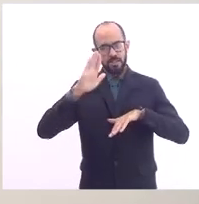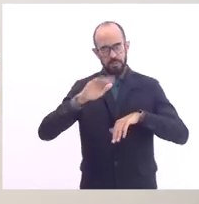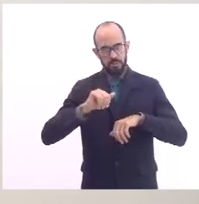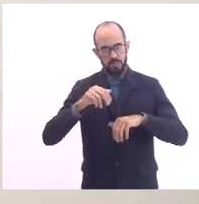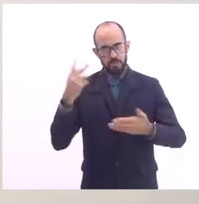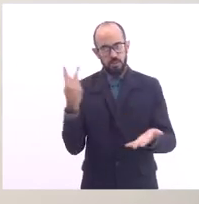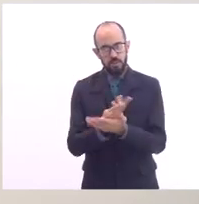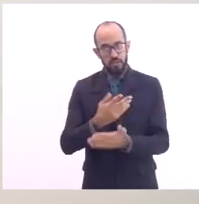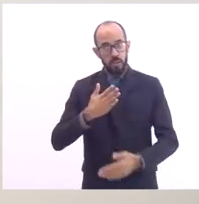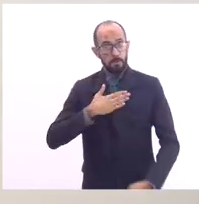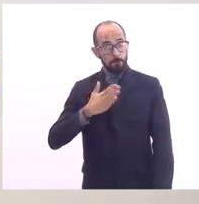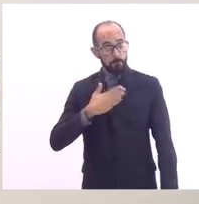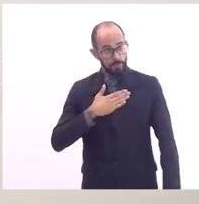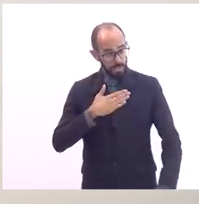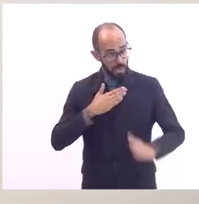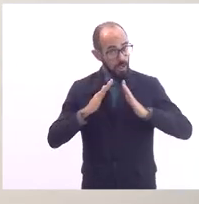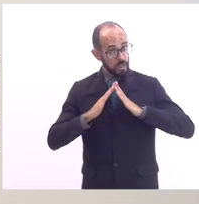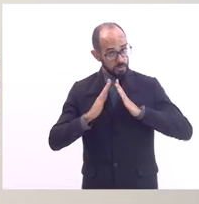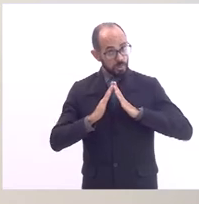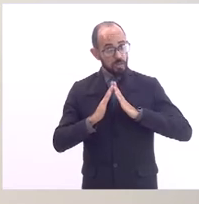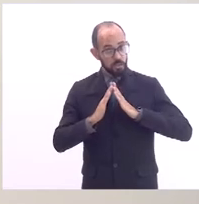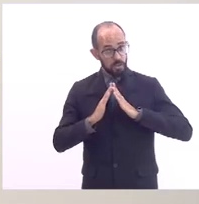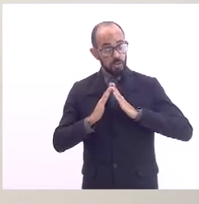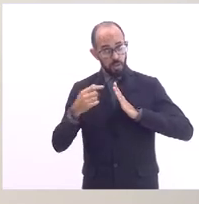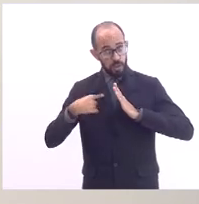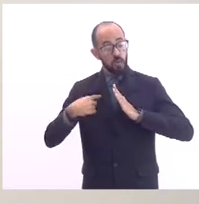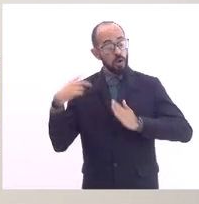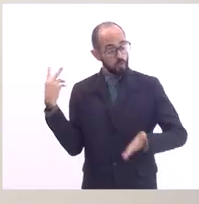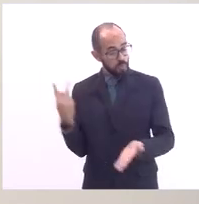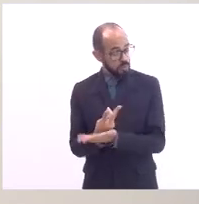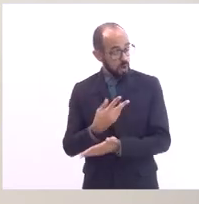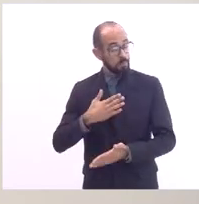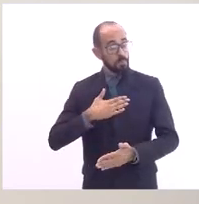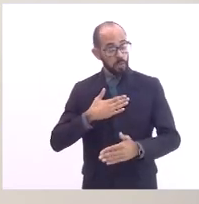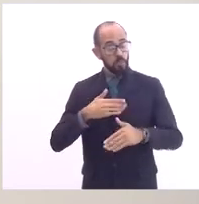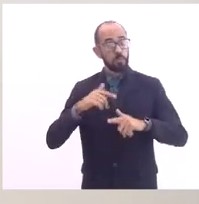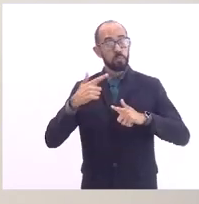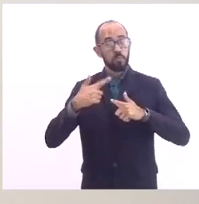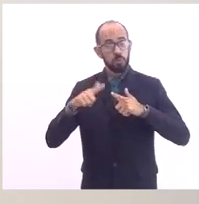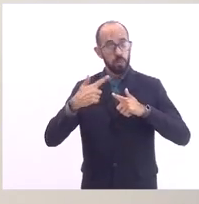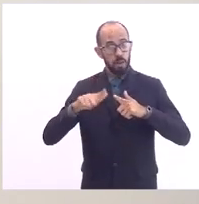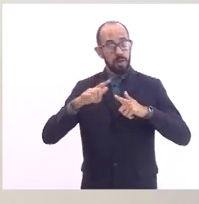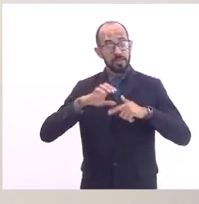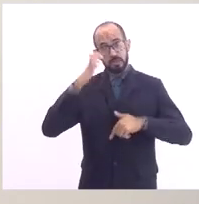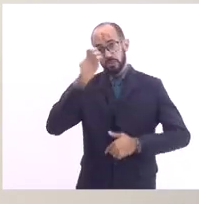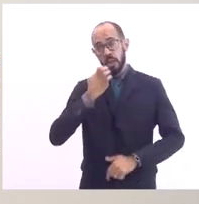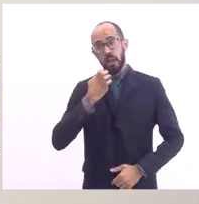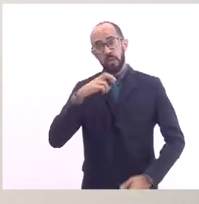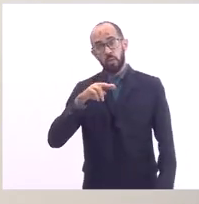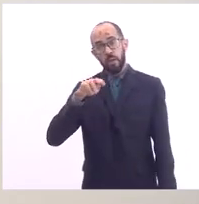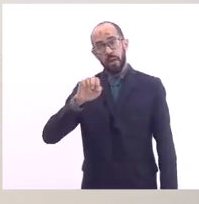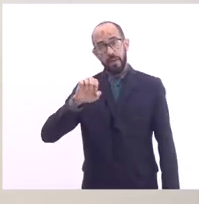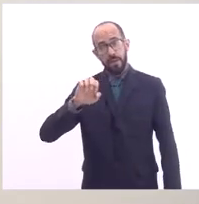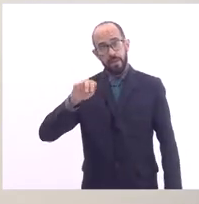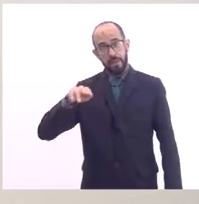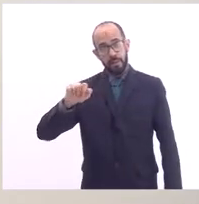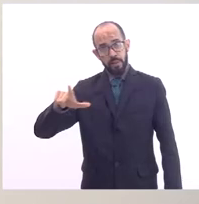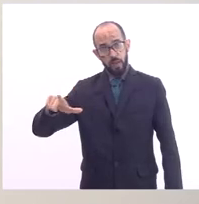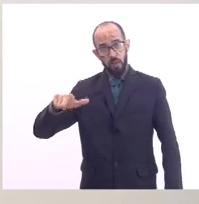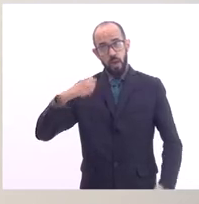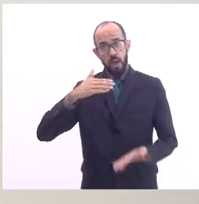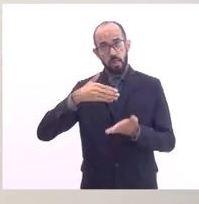na minha casa, né? E eu passei por um problema sério com a Enel, várias reclamações, até que se